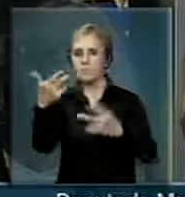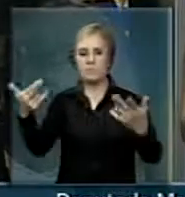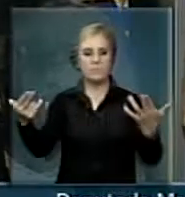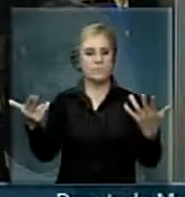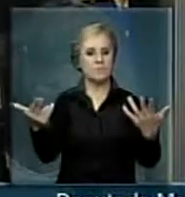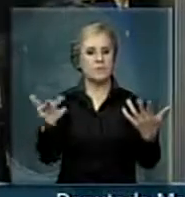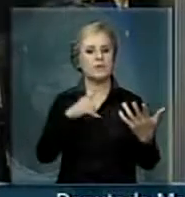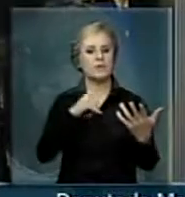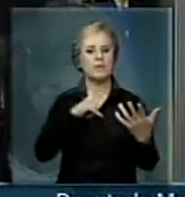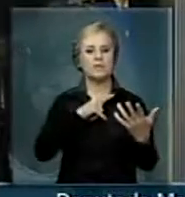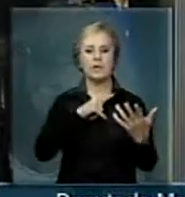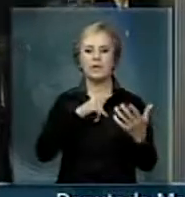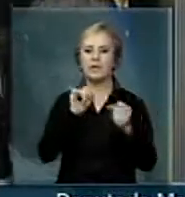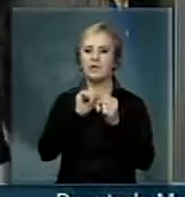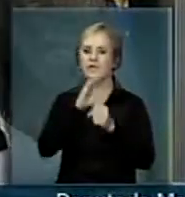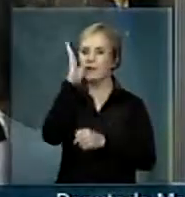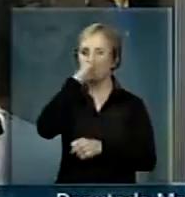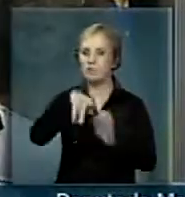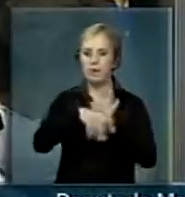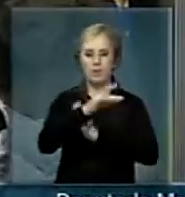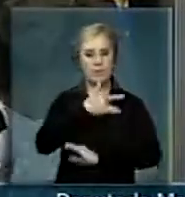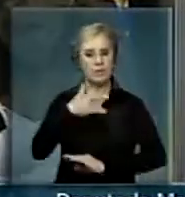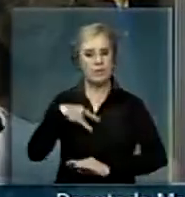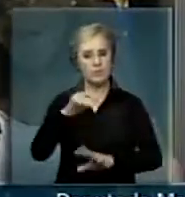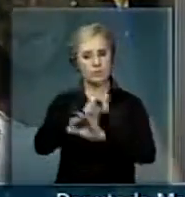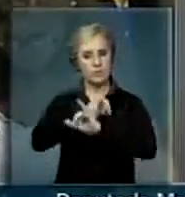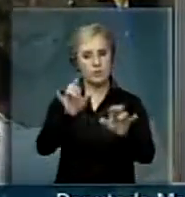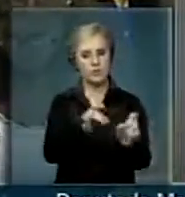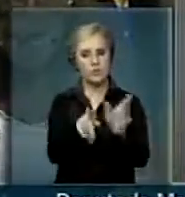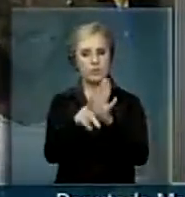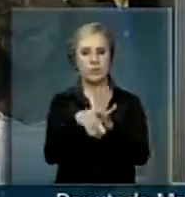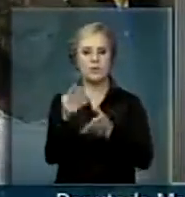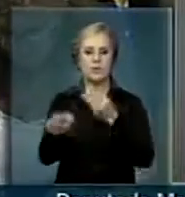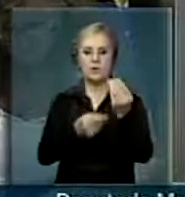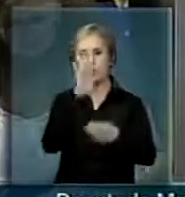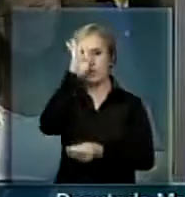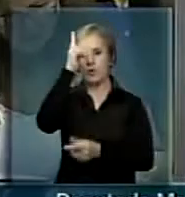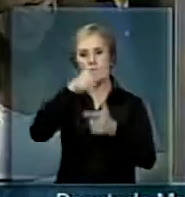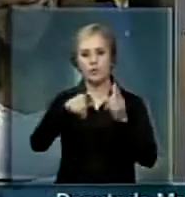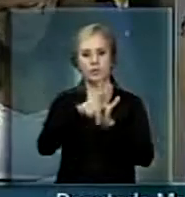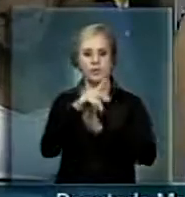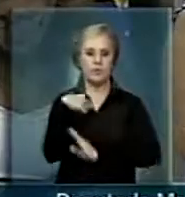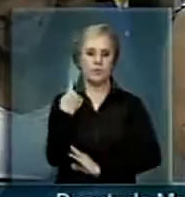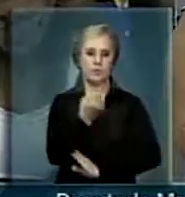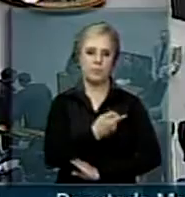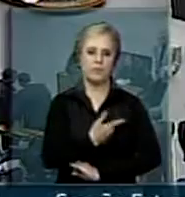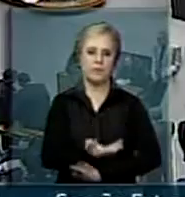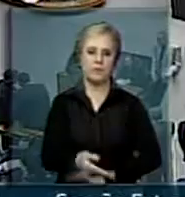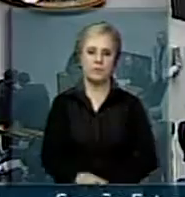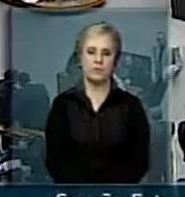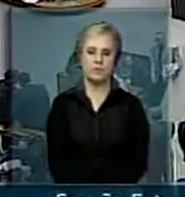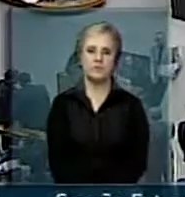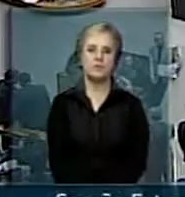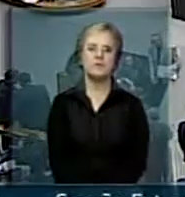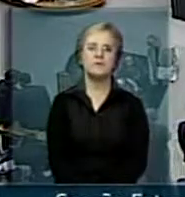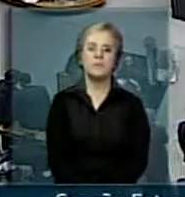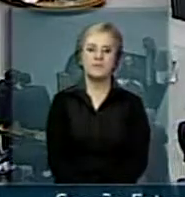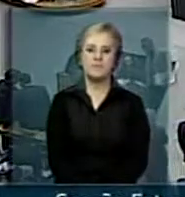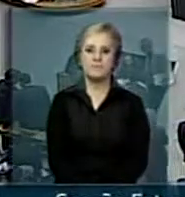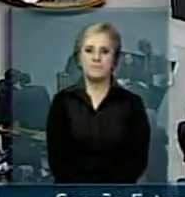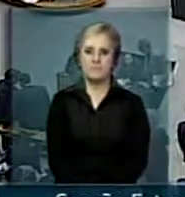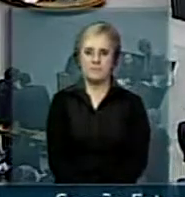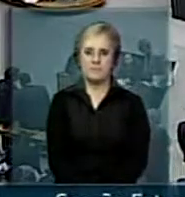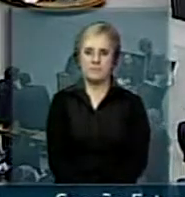muitas substâncias produzem mal e são comercializadas e propagandeadas como solução para os nossos problemas e males. Muito obrigado, deputada Manuela. O texto, senhor